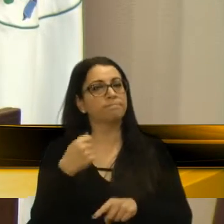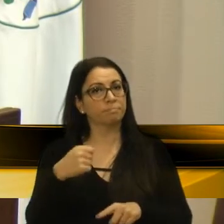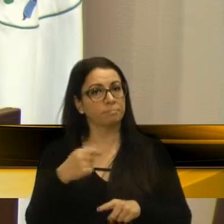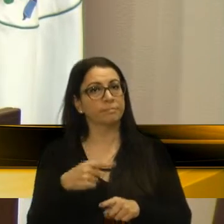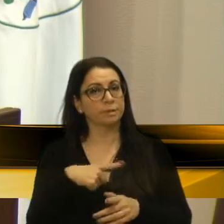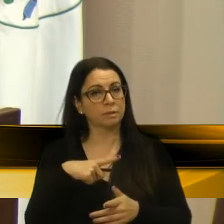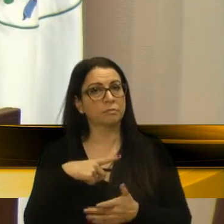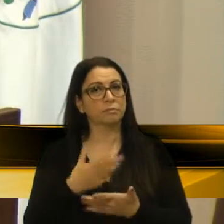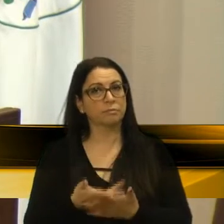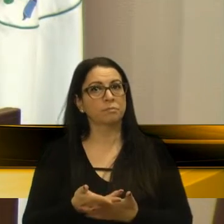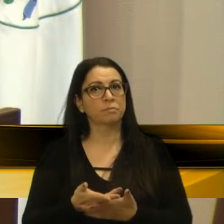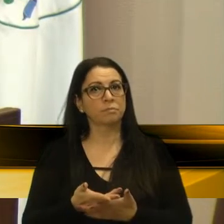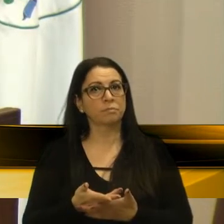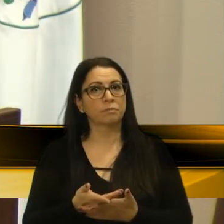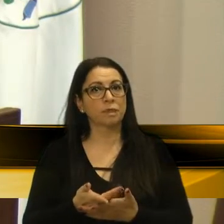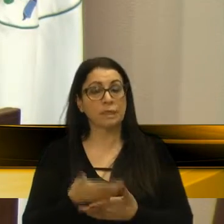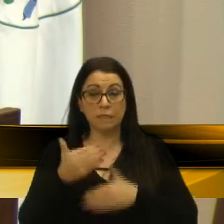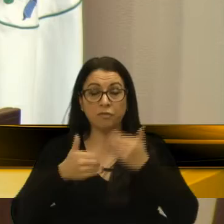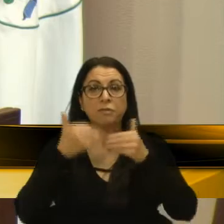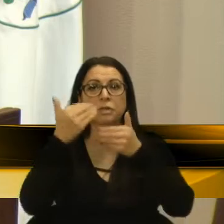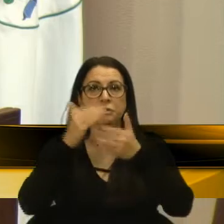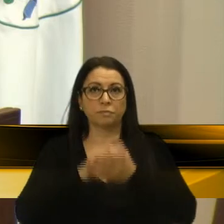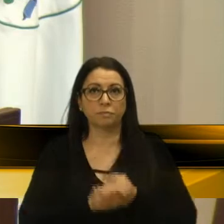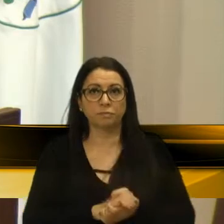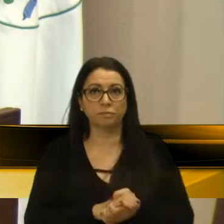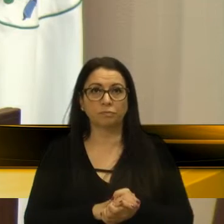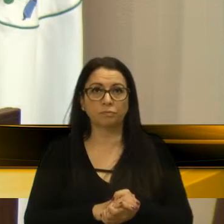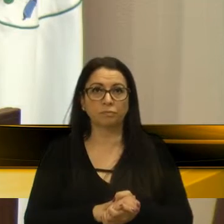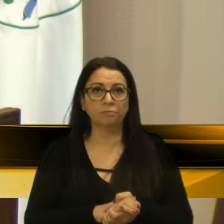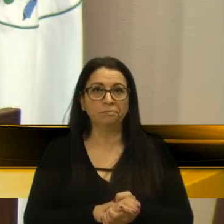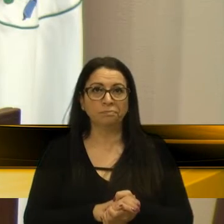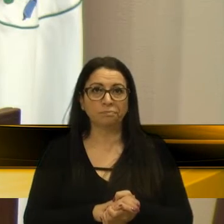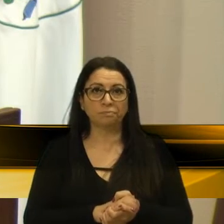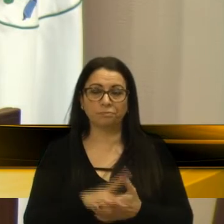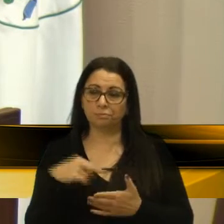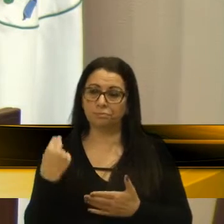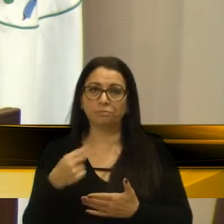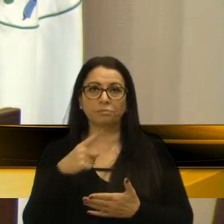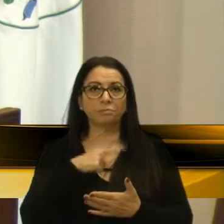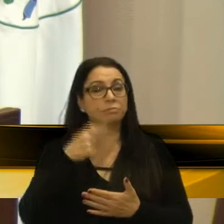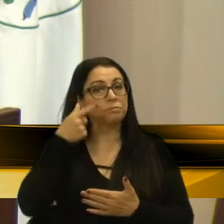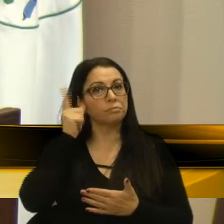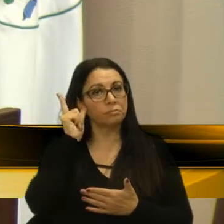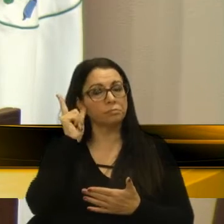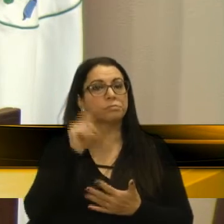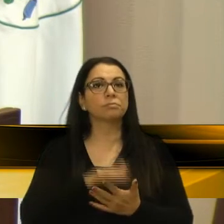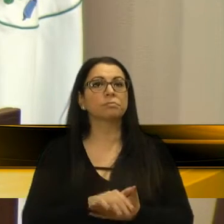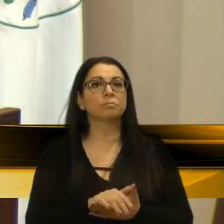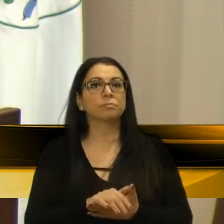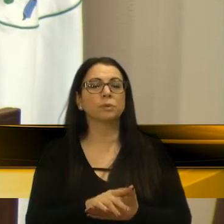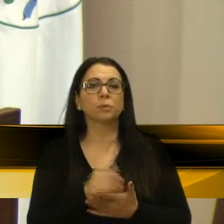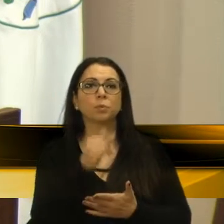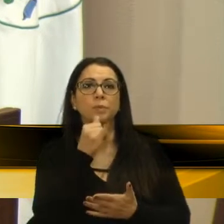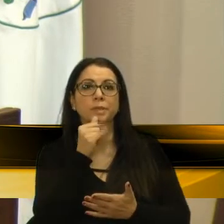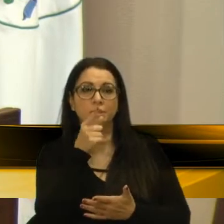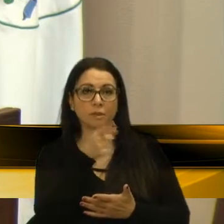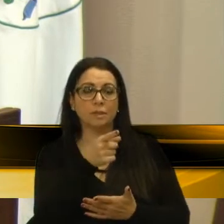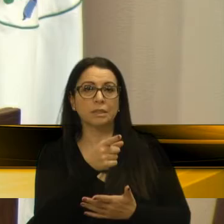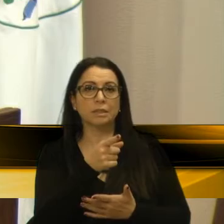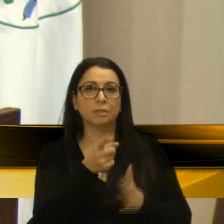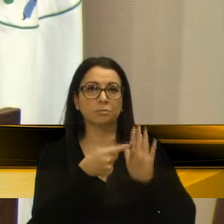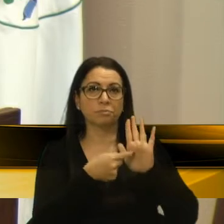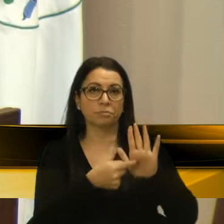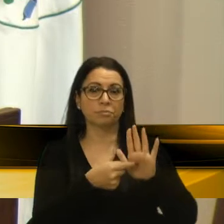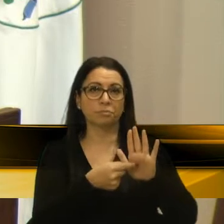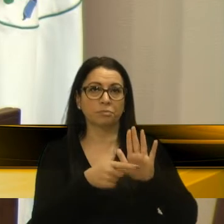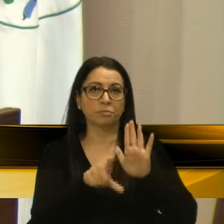ter esse avanço. Nós tivemos ontem, né, um exemplo da apresentação